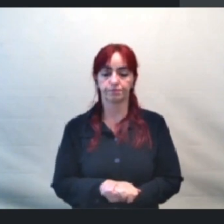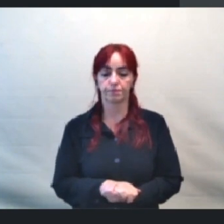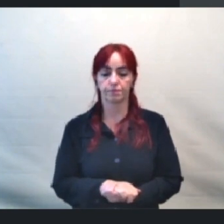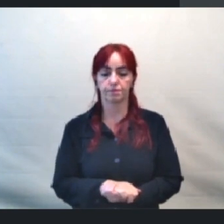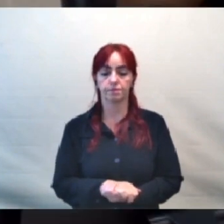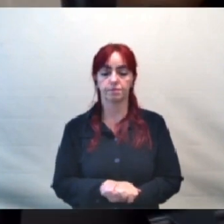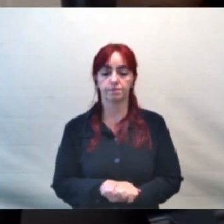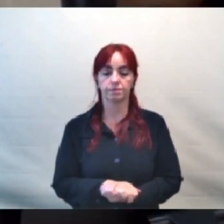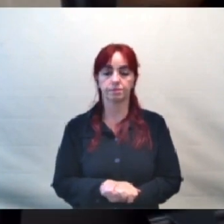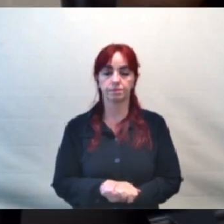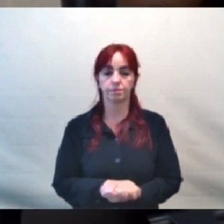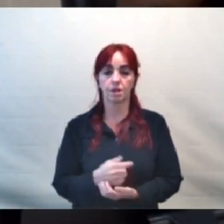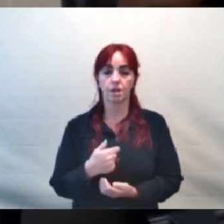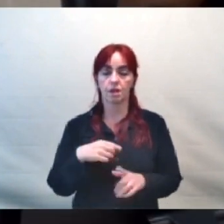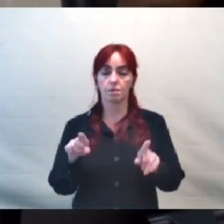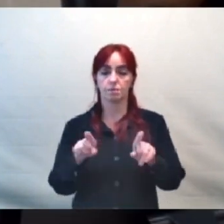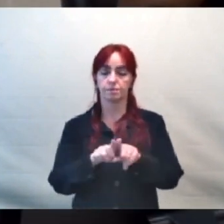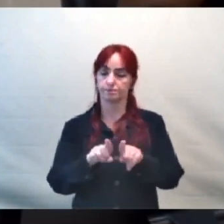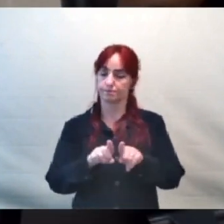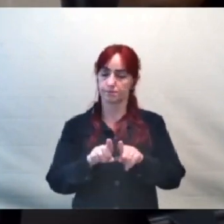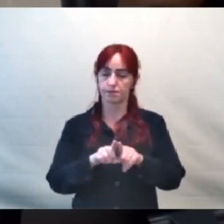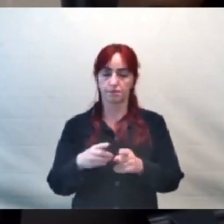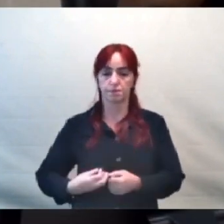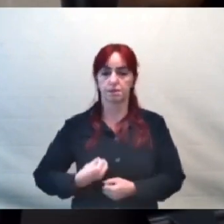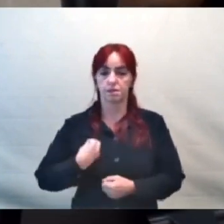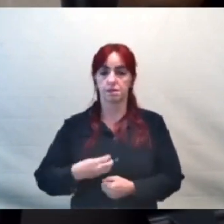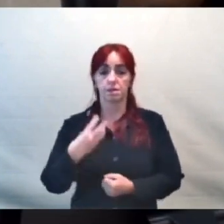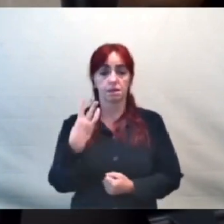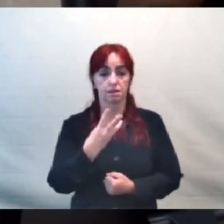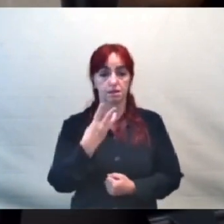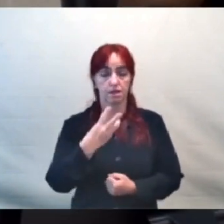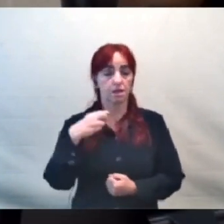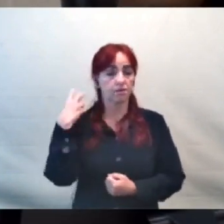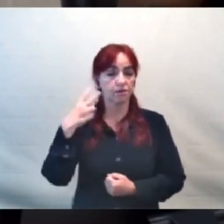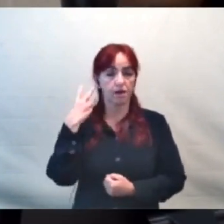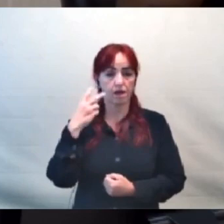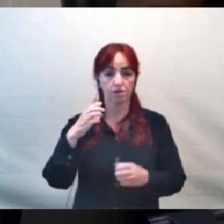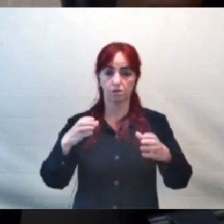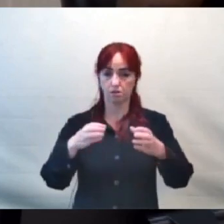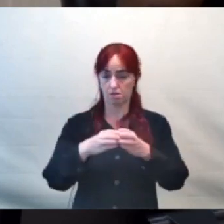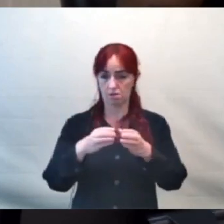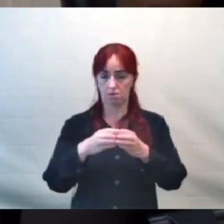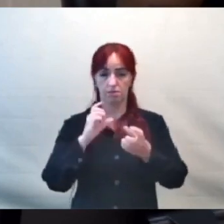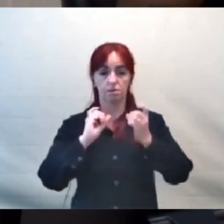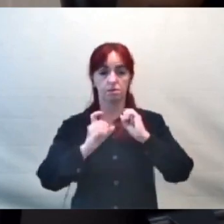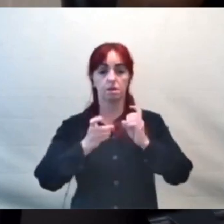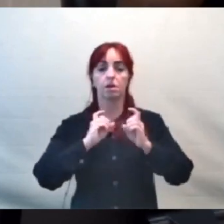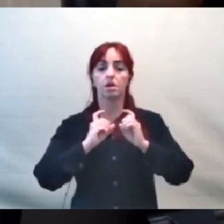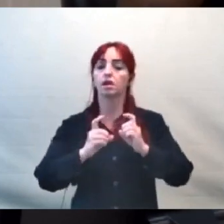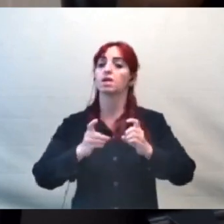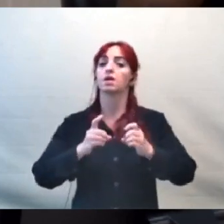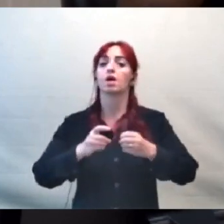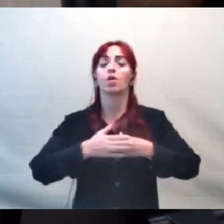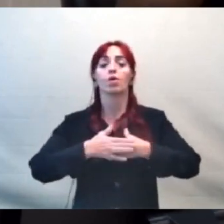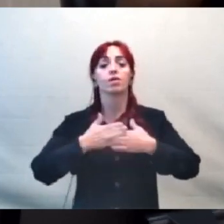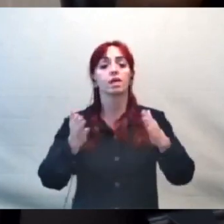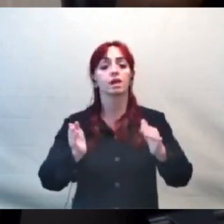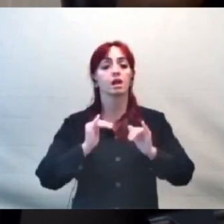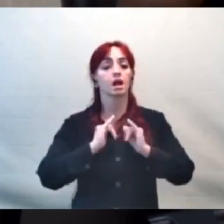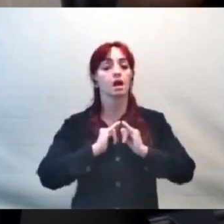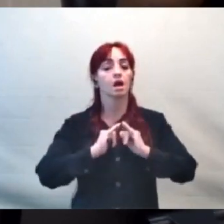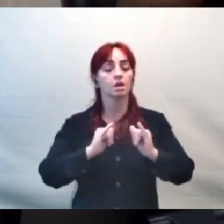Eu presente, estão com três vereadores aqui dessa comissão. Declaro aberto